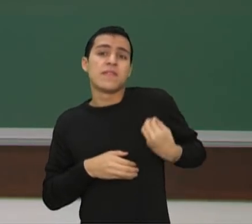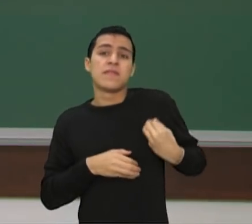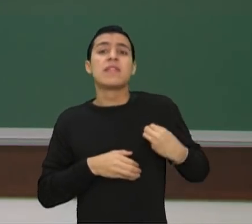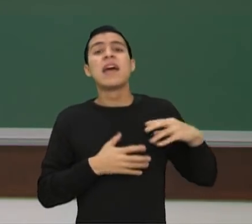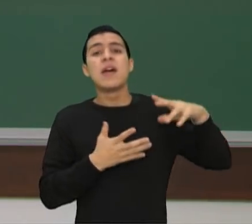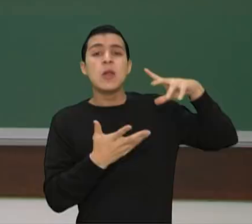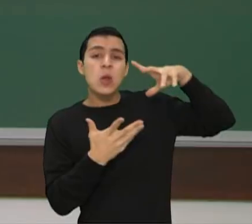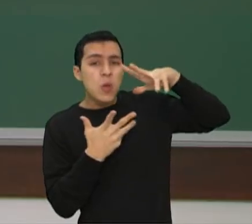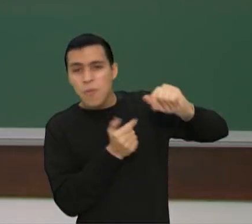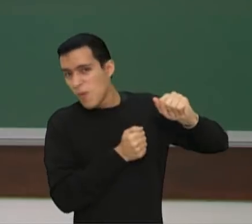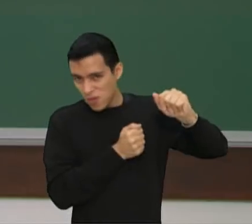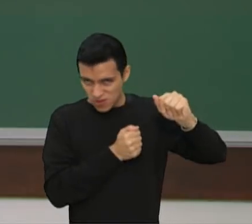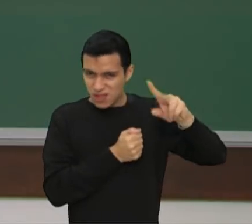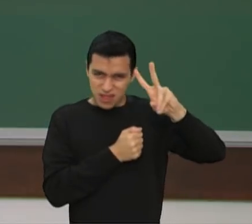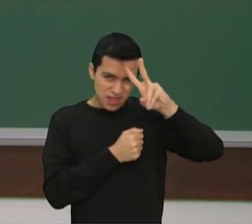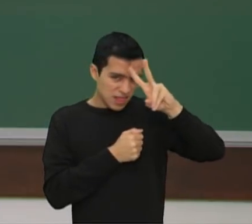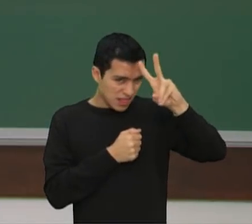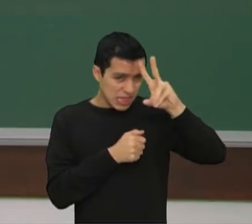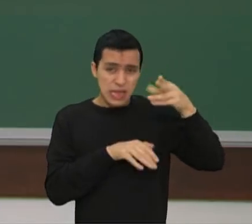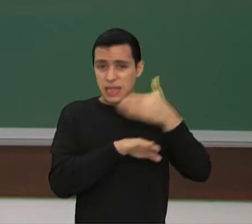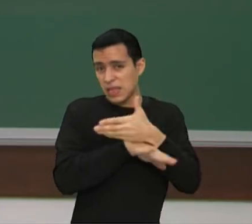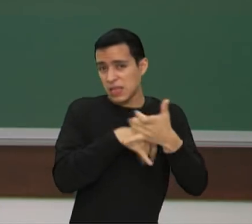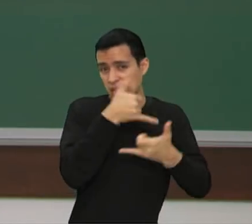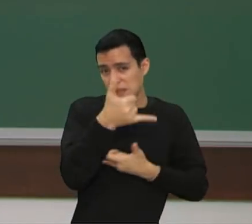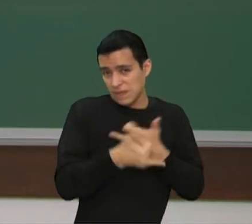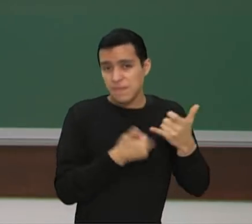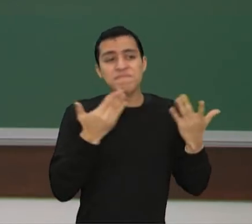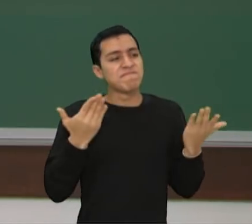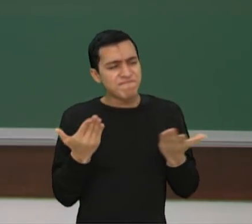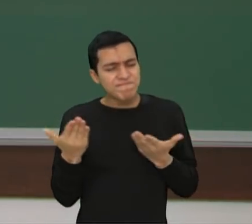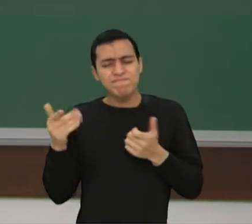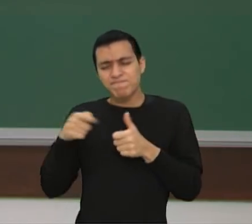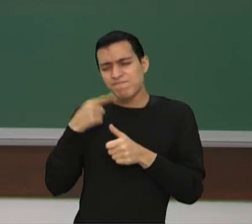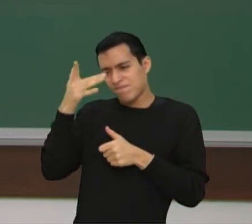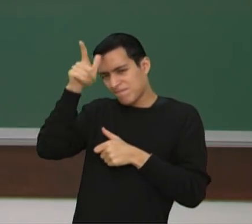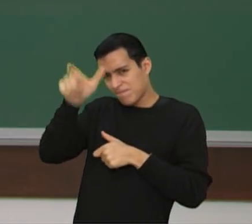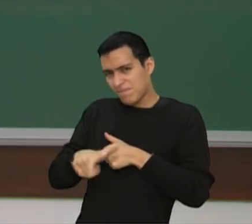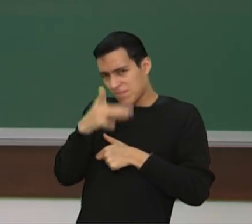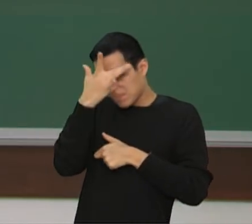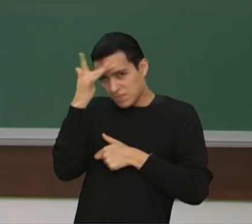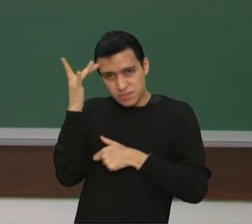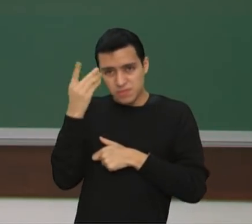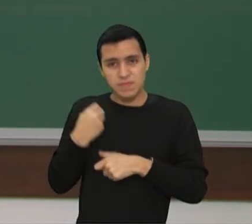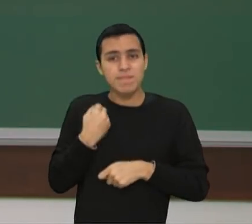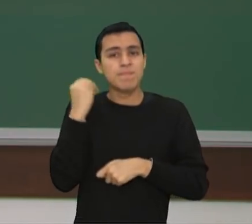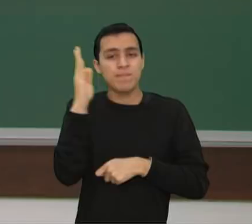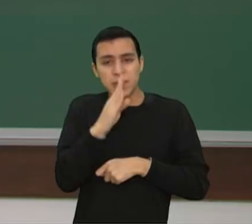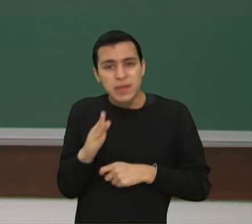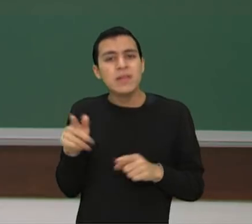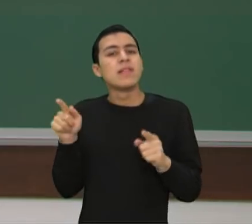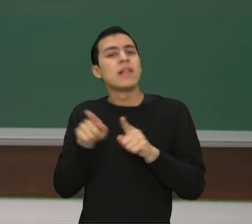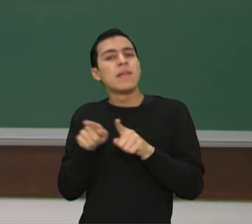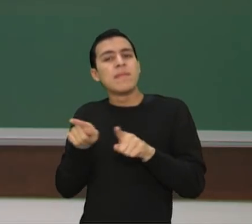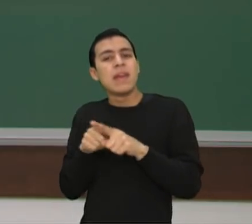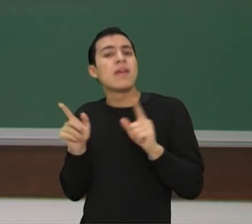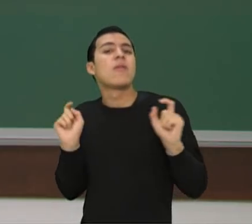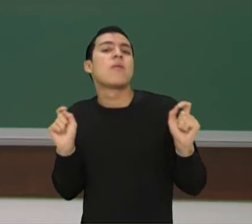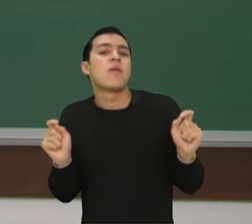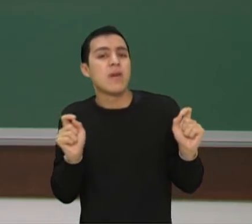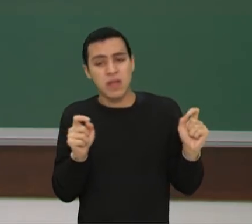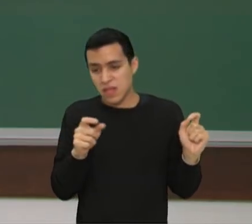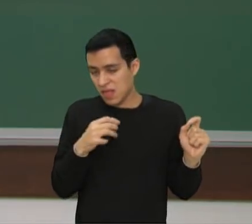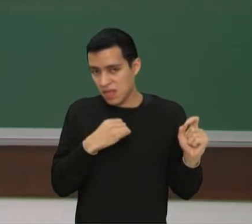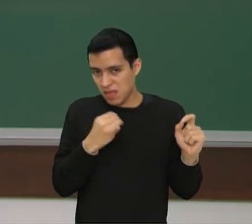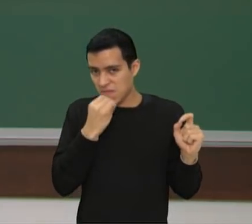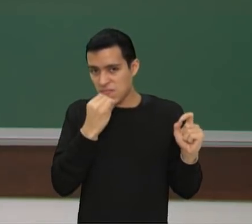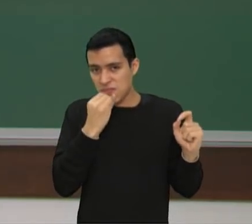mundo. Eles já participavam de jogos, então os primeiros habitantes brasileiros não é diferente. Então eles, quando chegaram aqui na